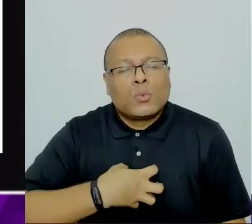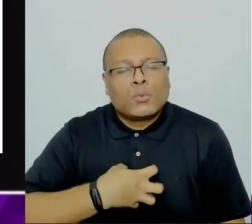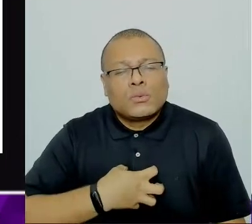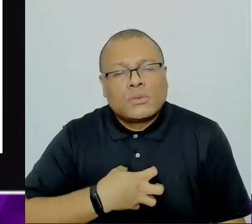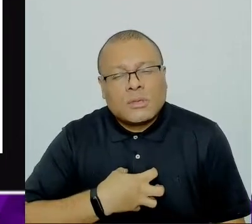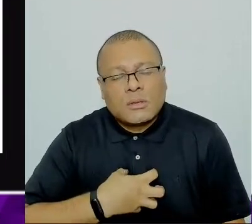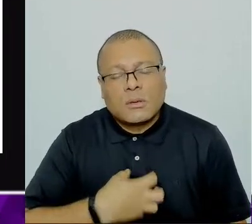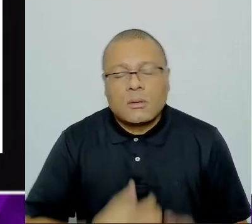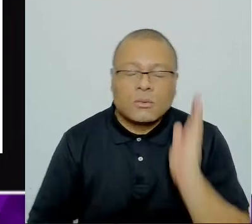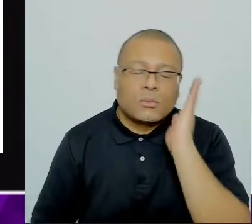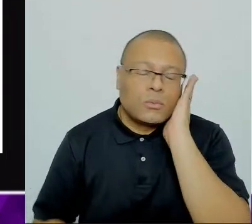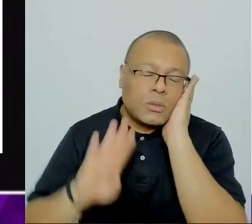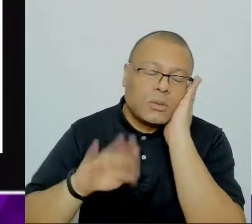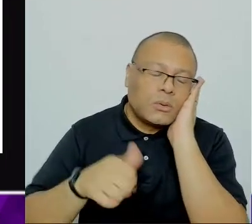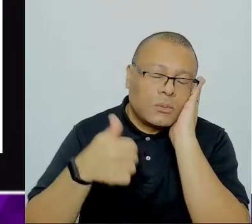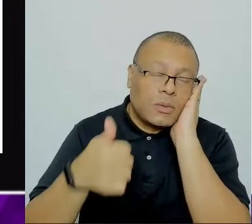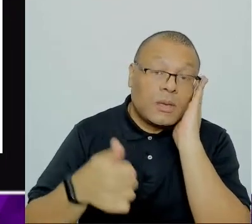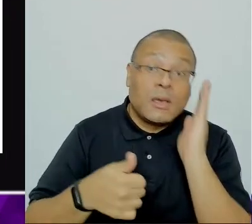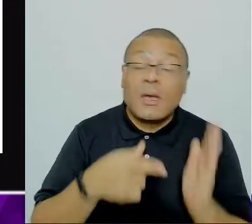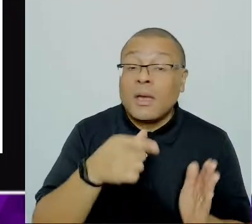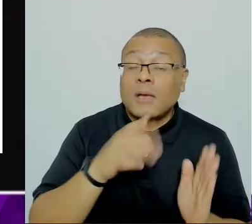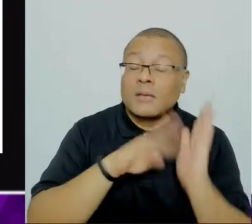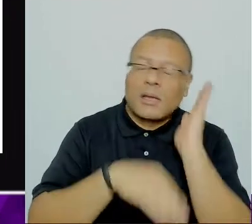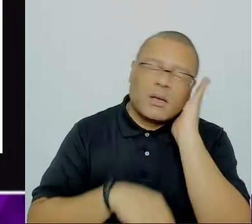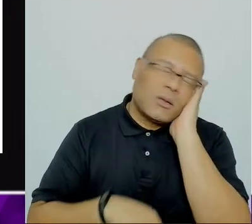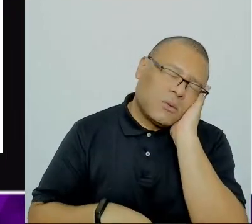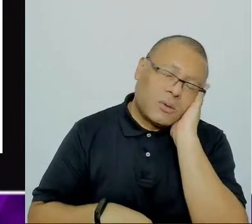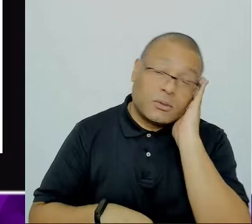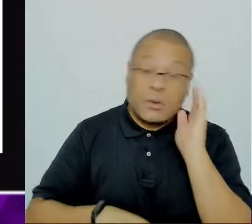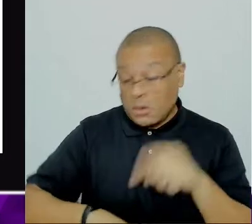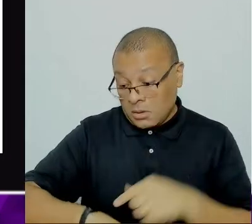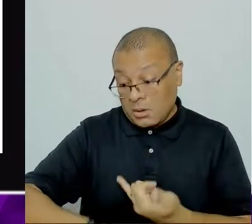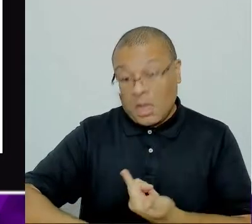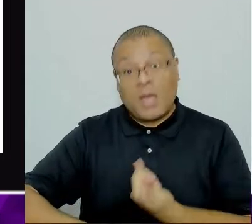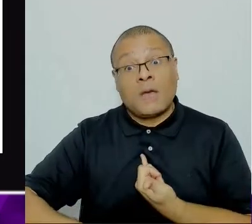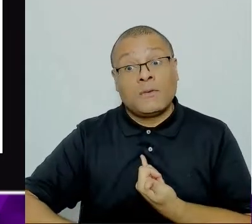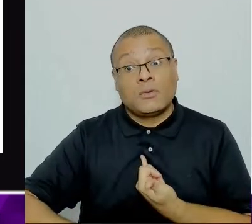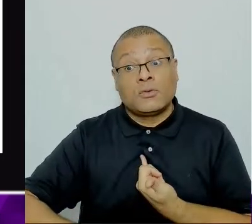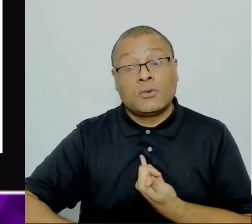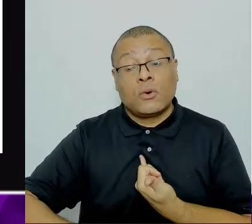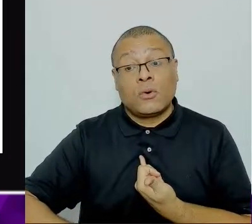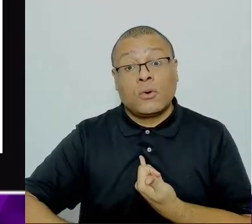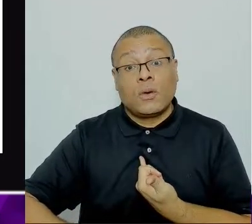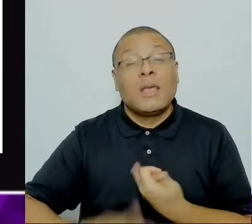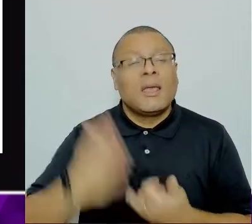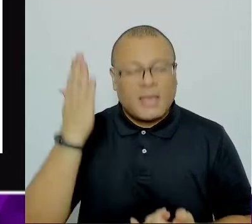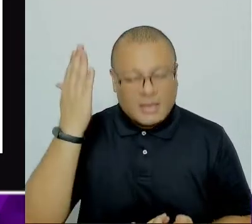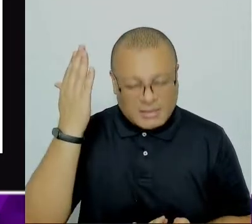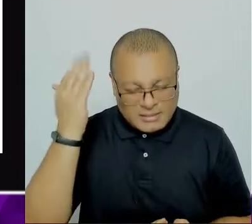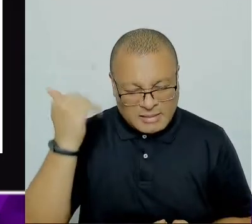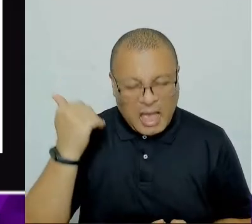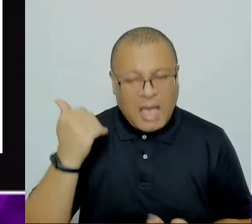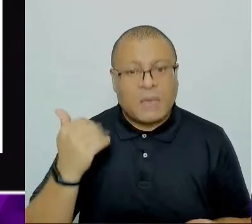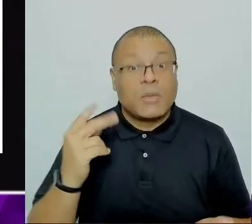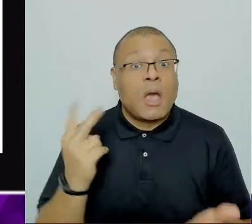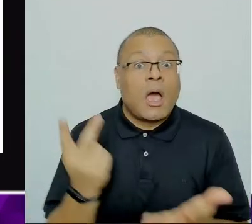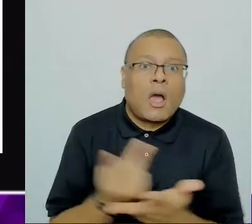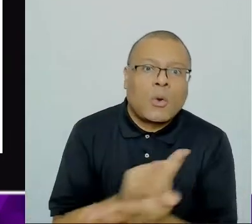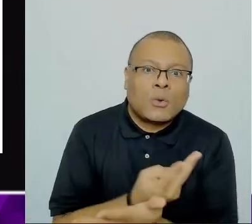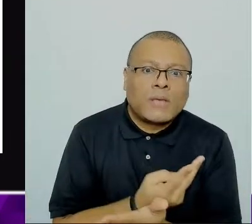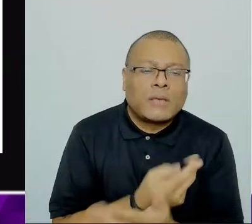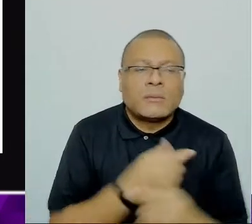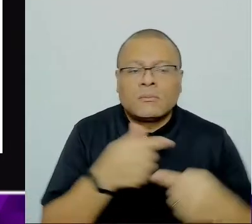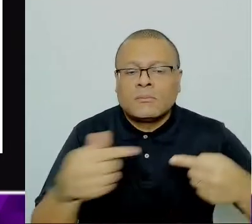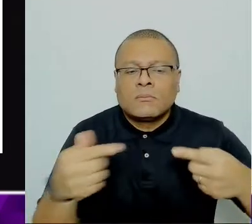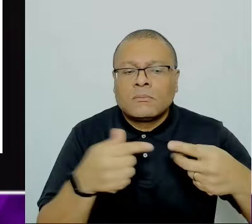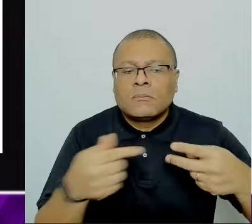dormindo bem. Essa noite eu dormi super mal e apareceu realmente que eu dormi muito mal. Ele sabe se de repente isso acontece, já, né, casos